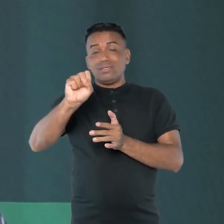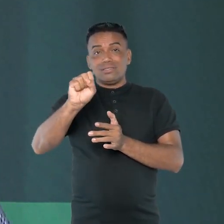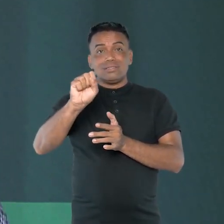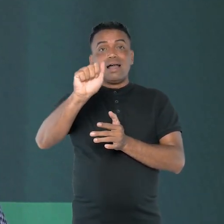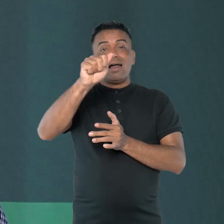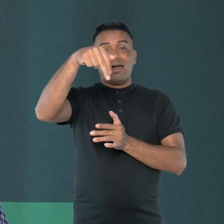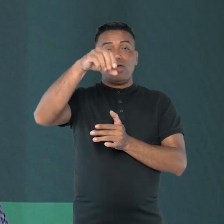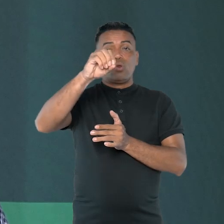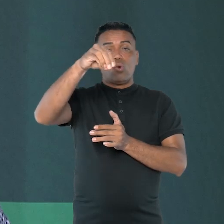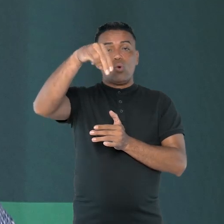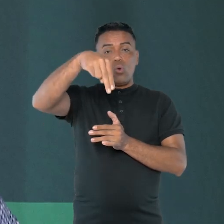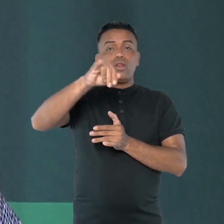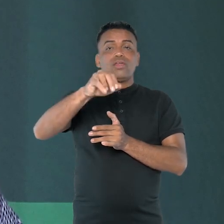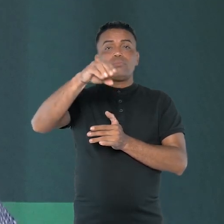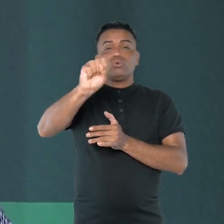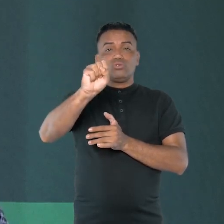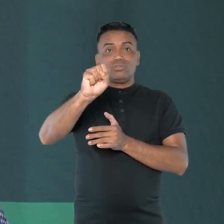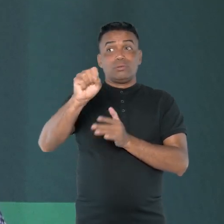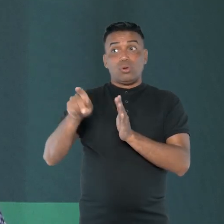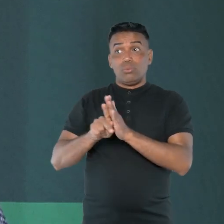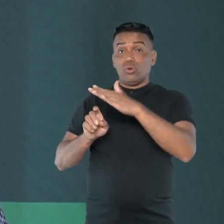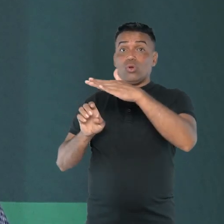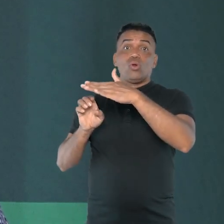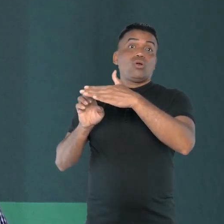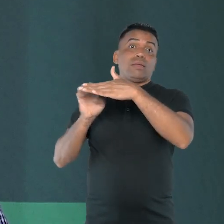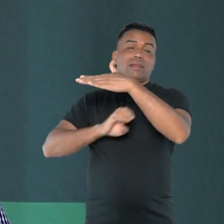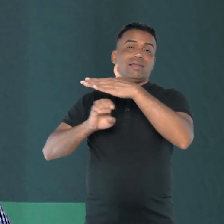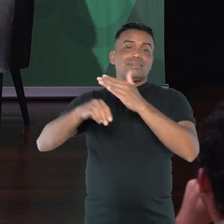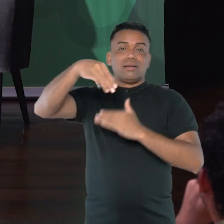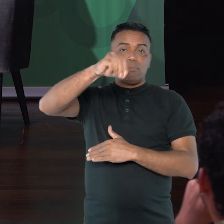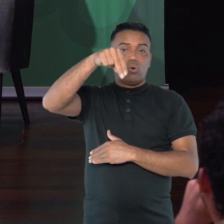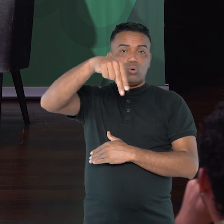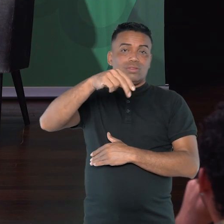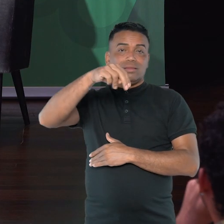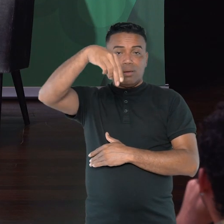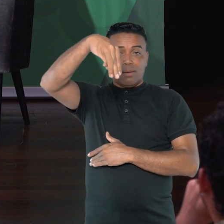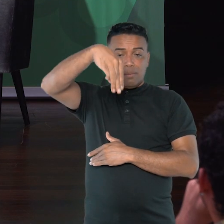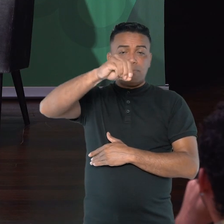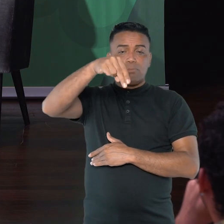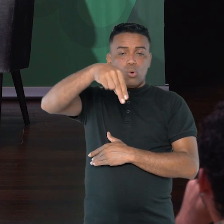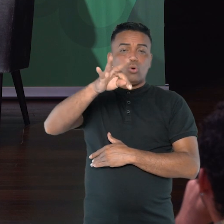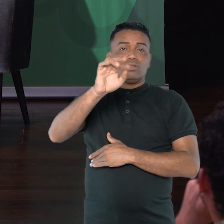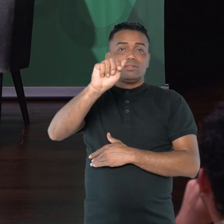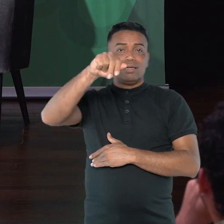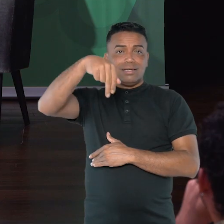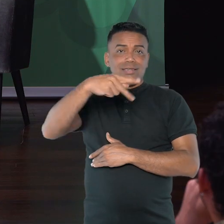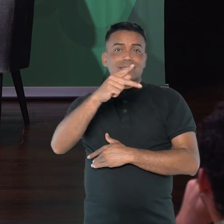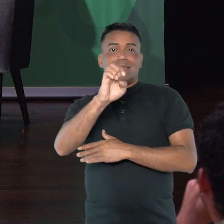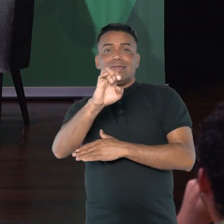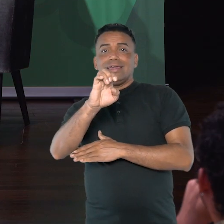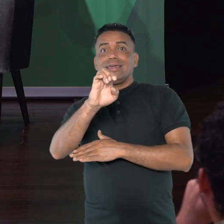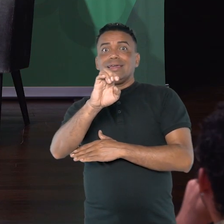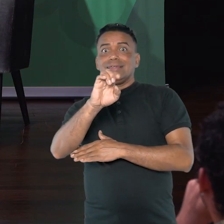populares para essa editora chamada Montanhesa. Eles se reuniam depois para dizer. Então, eram